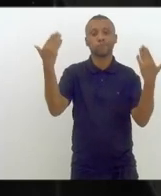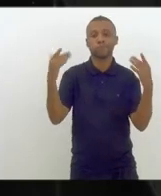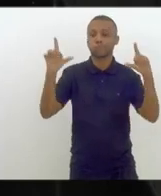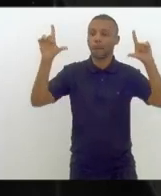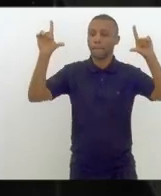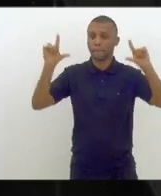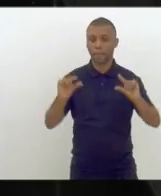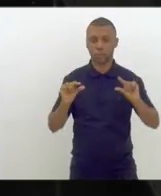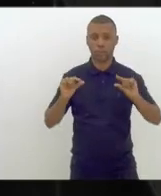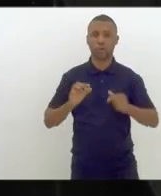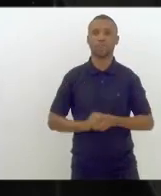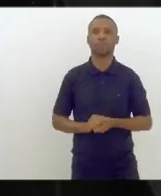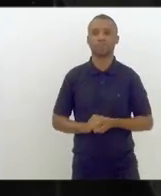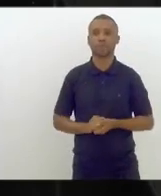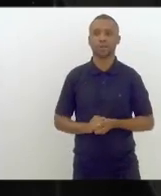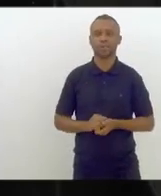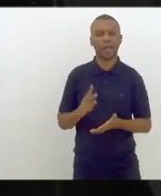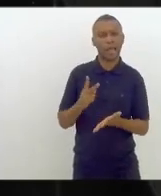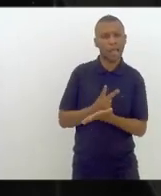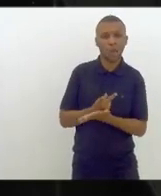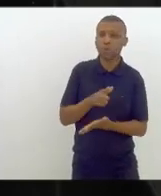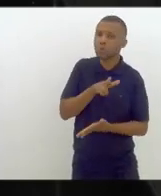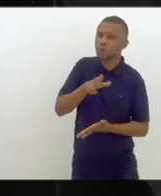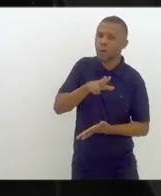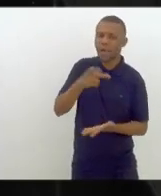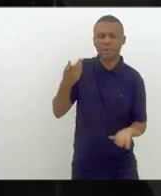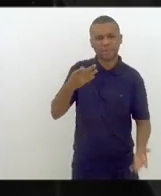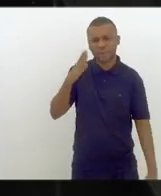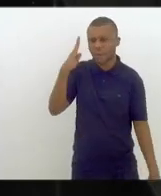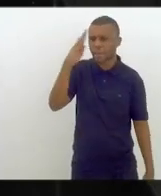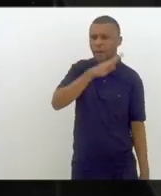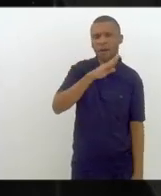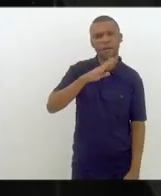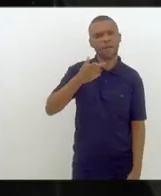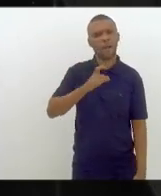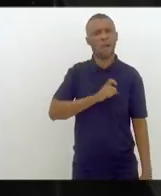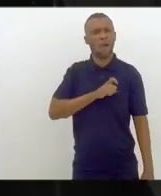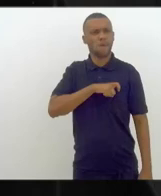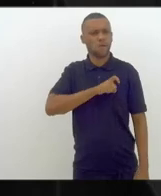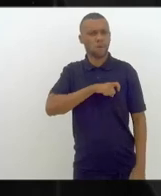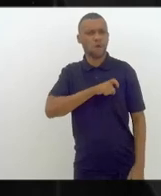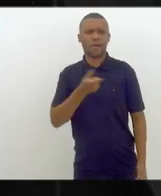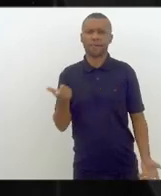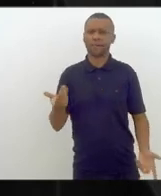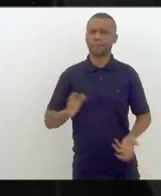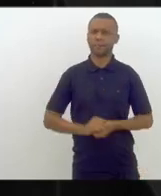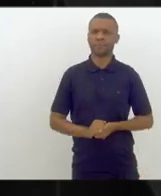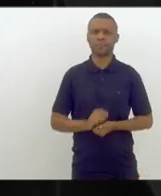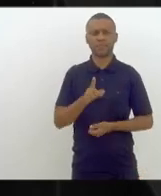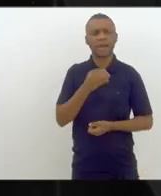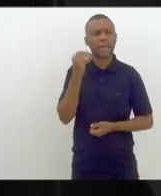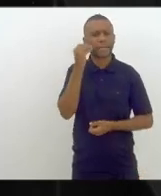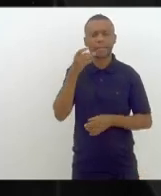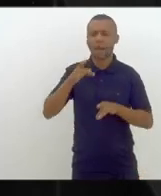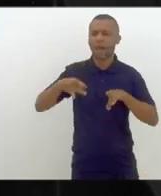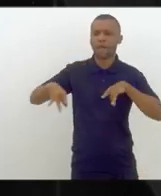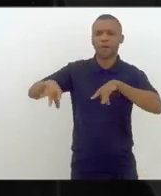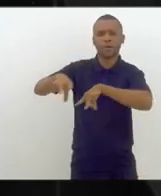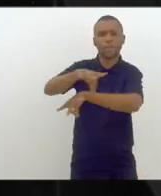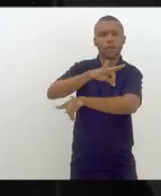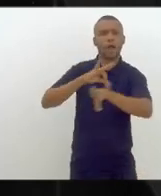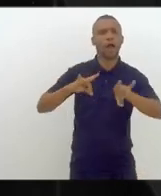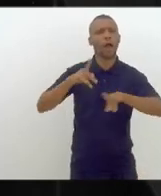isso. Isso não é erro, não. Isso é mal-caratismo, isso é sem-vergonhice, isso é tentar manipular